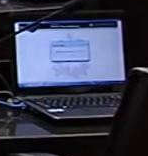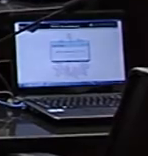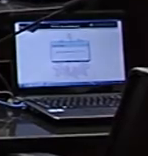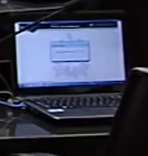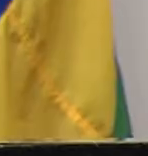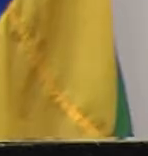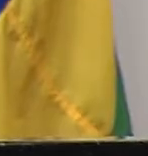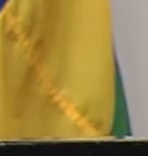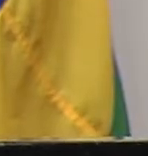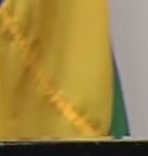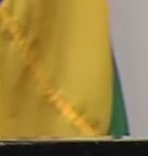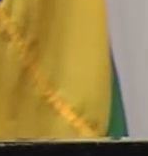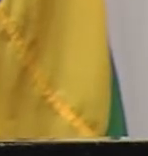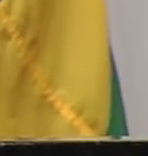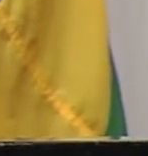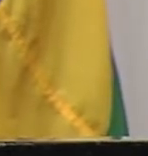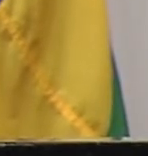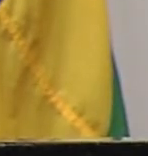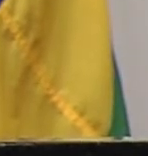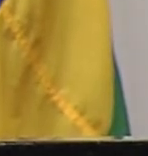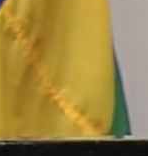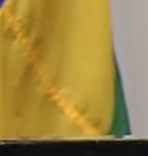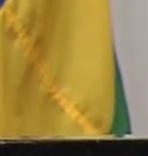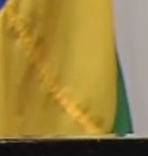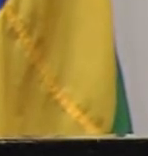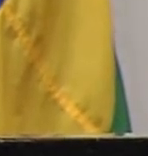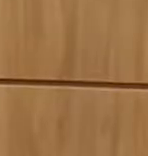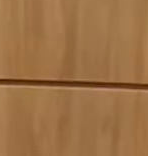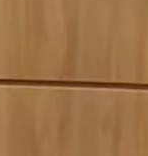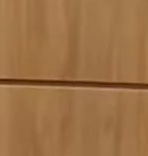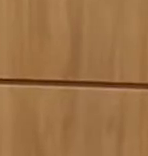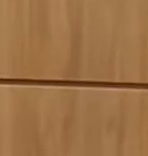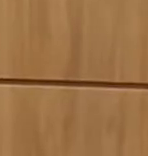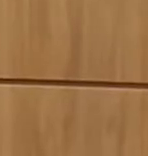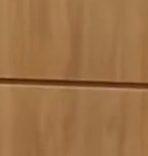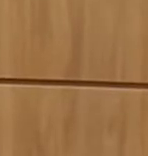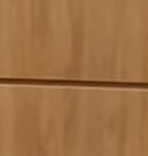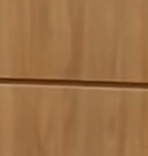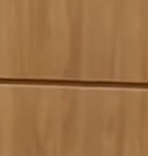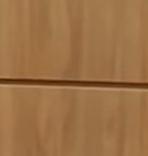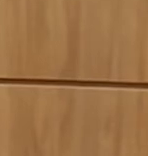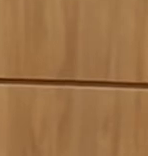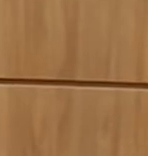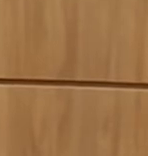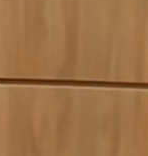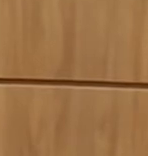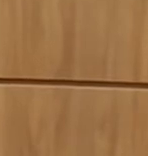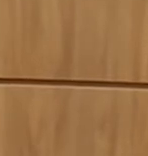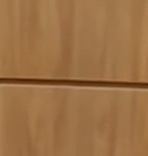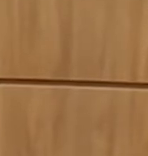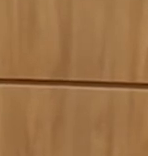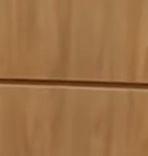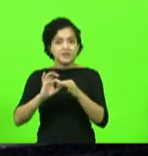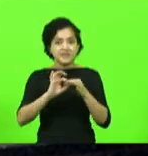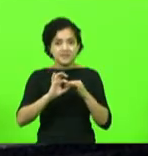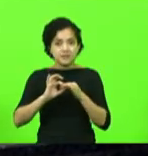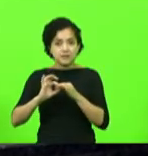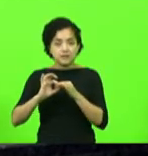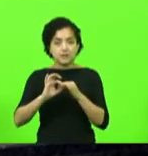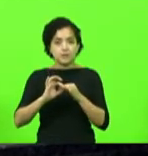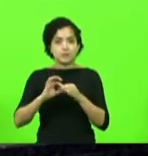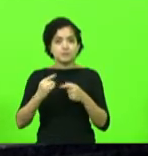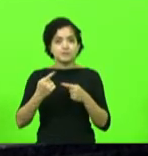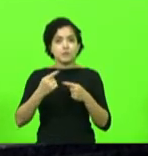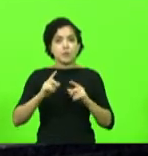o Câncer. Célia Fernandes contou a história da instituição e falou sobre os serviços oferecidos aos pacientes. A